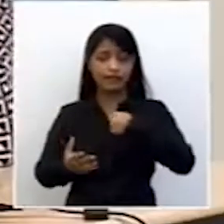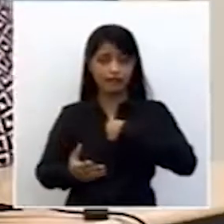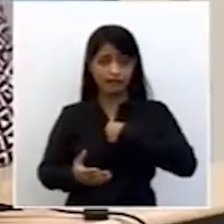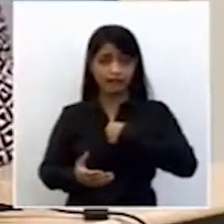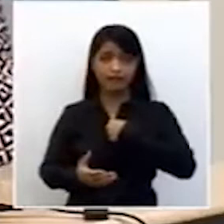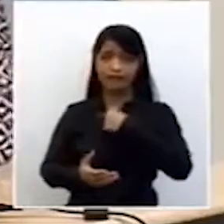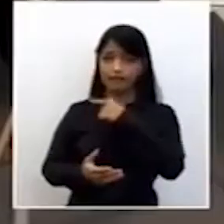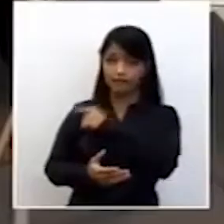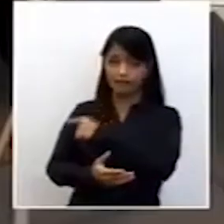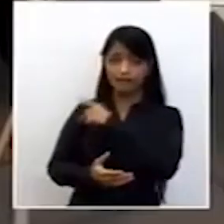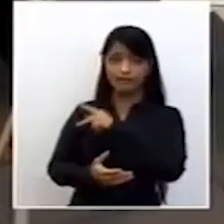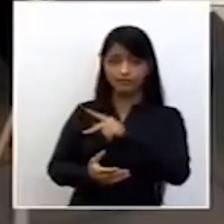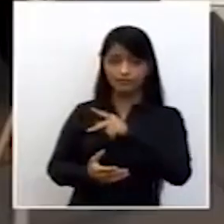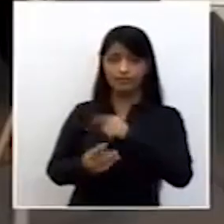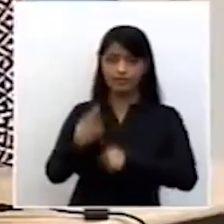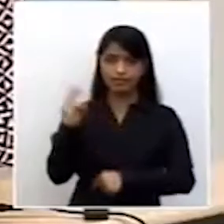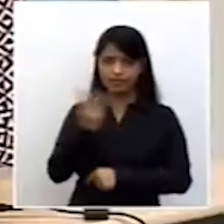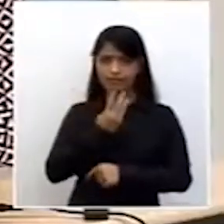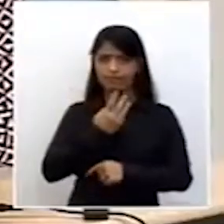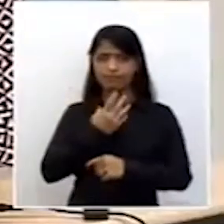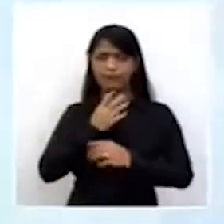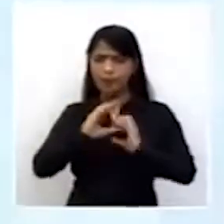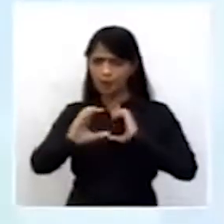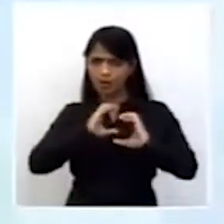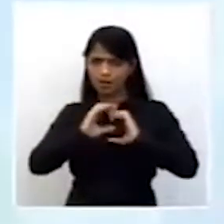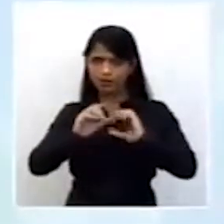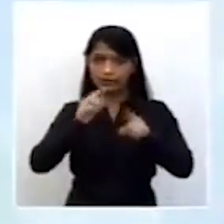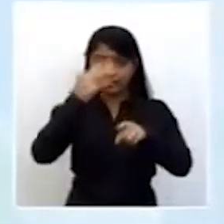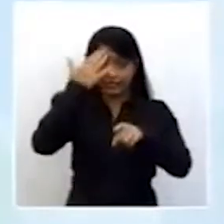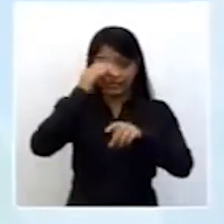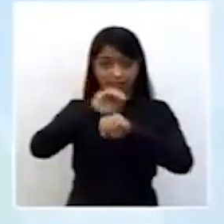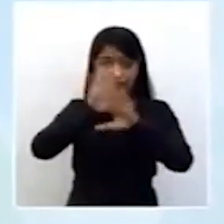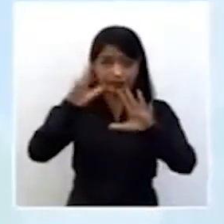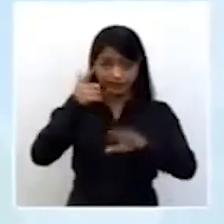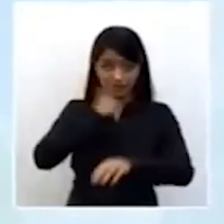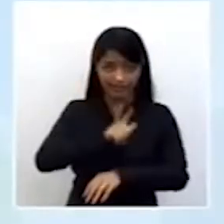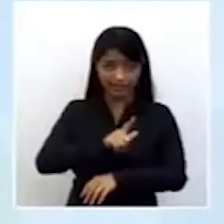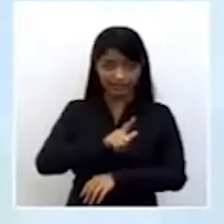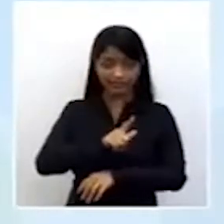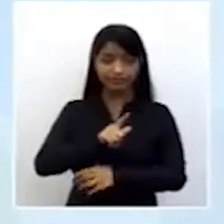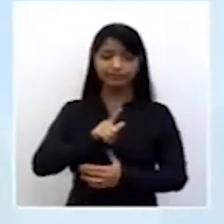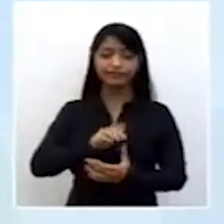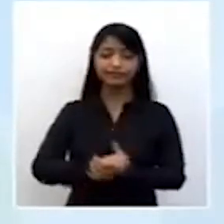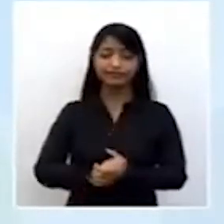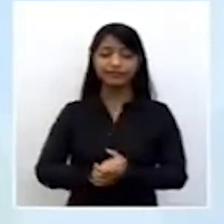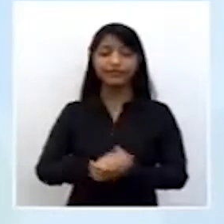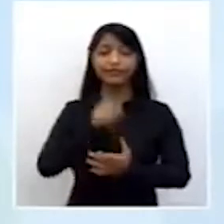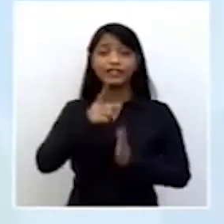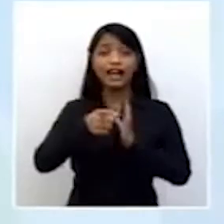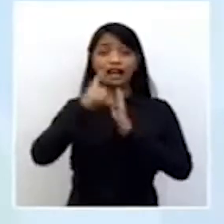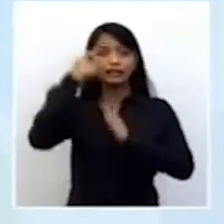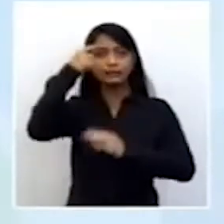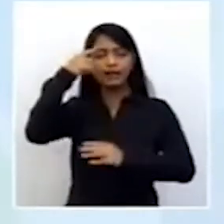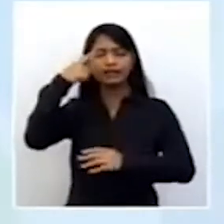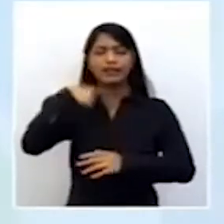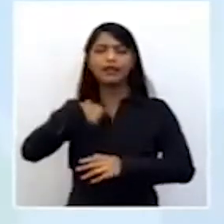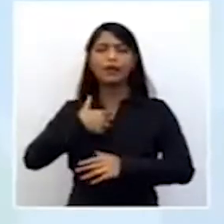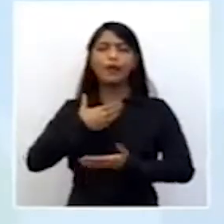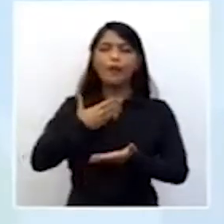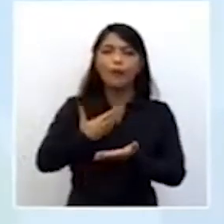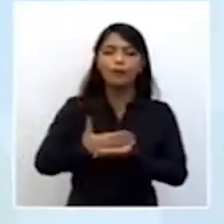eu, Dani. Você me entendeu? Como você esperava que eu o